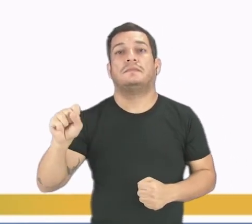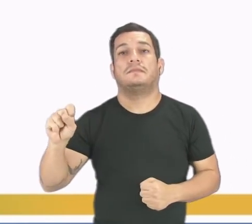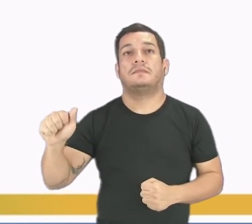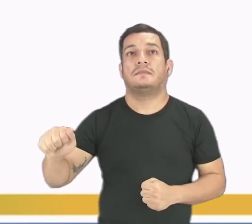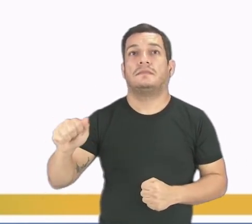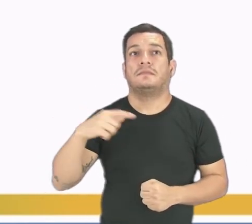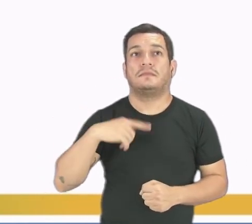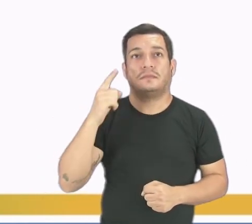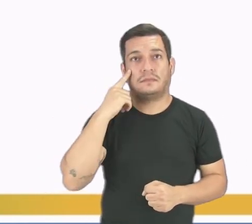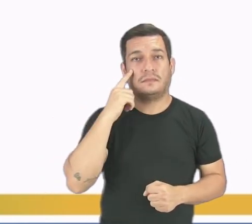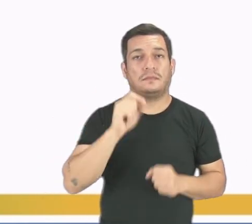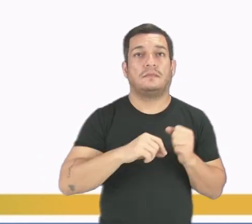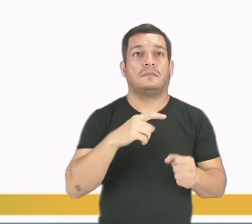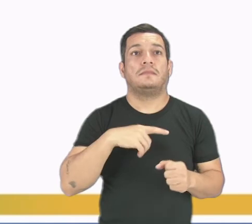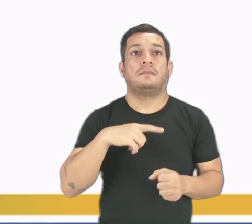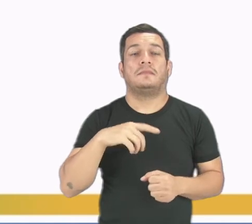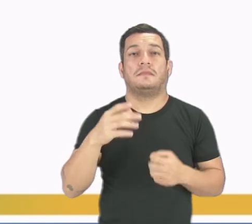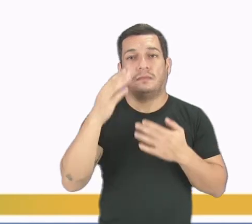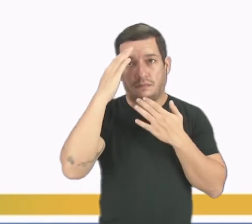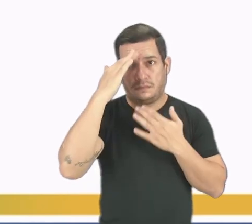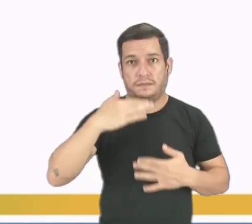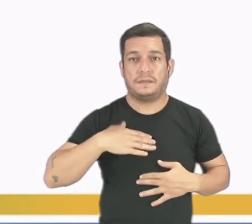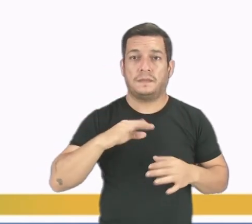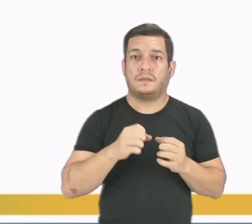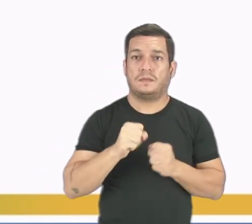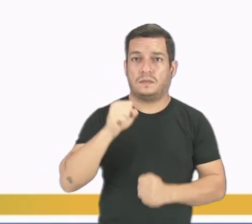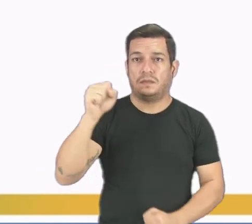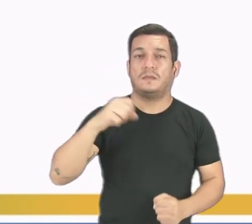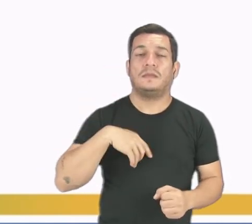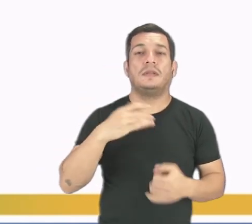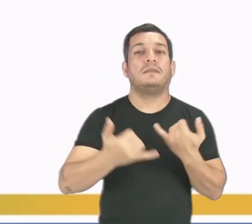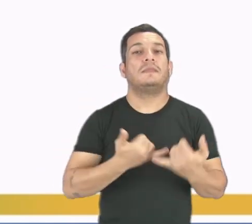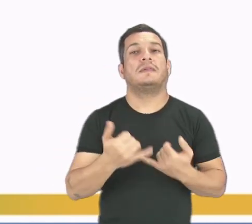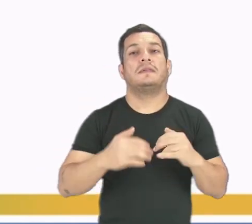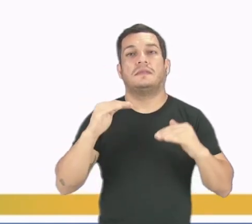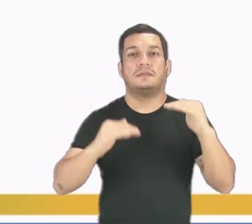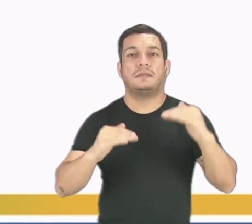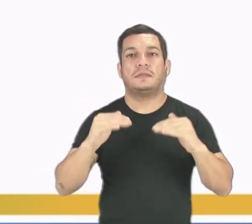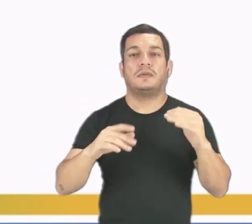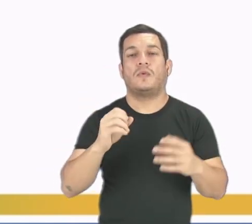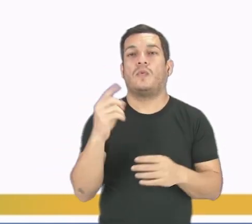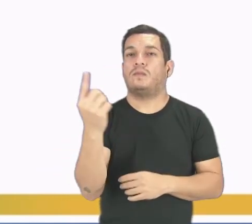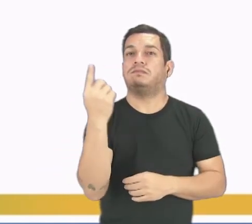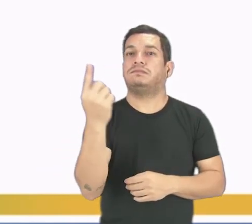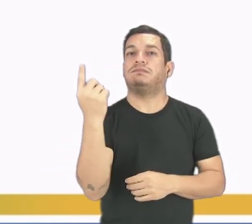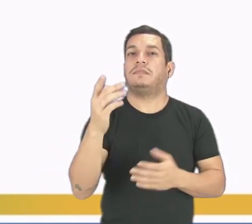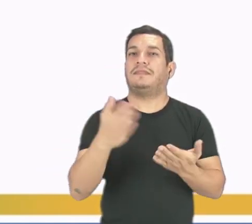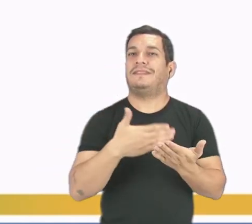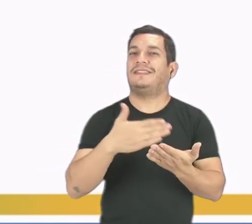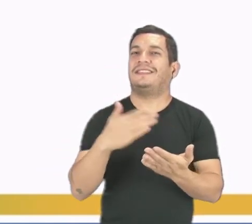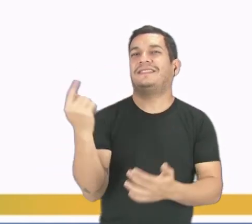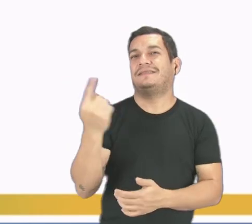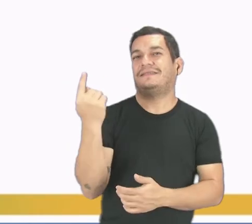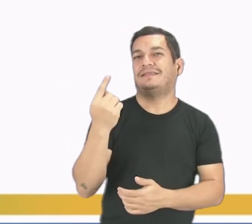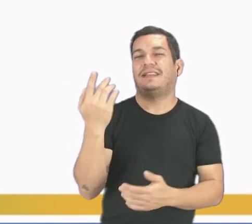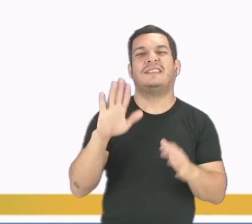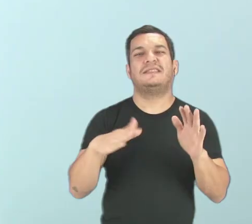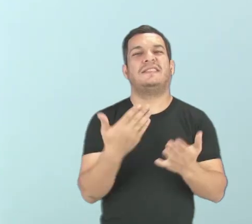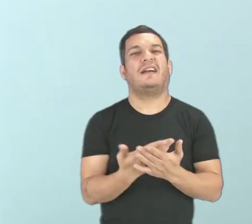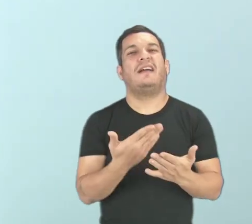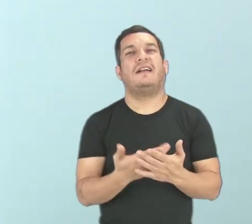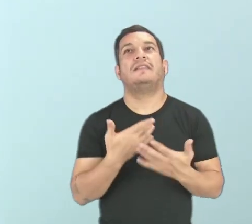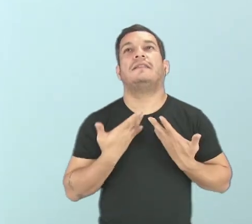atuando sobre o corpo. Nós temos aqui o equilíbrio do corpo extenso. A condição de equilíbrio é força resultante